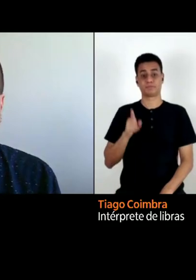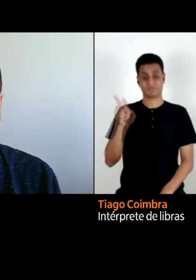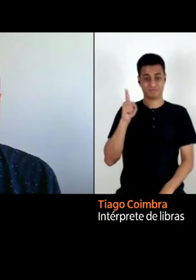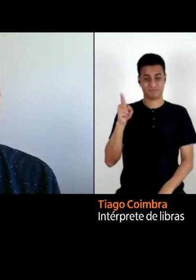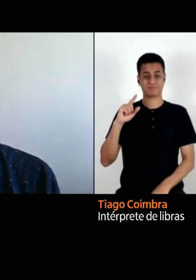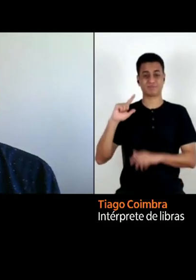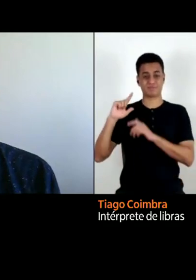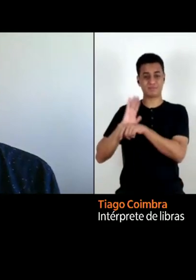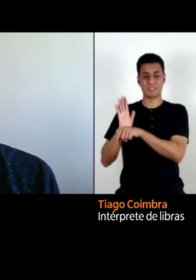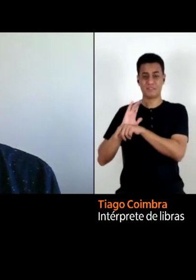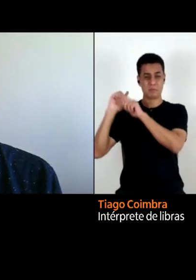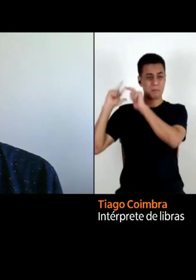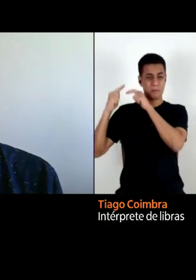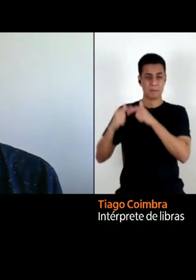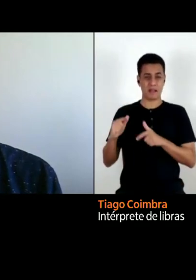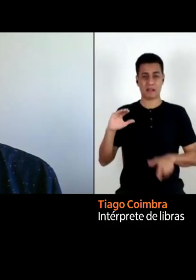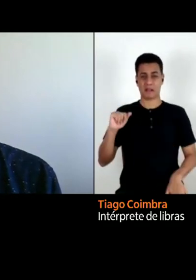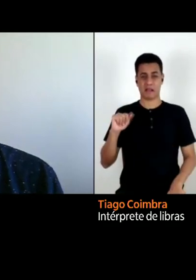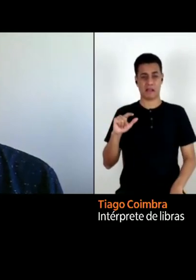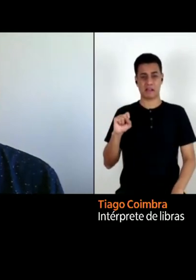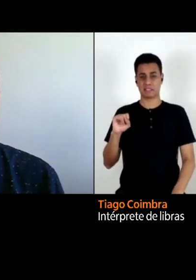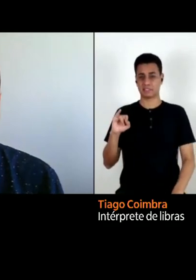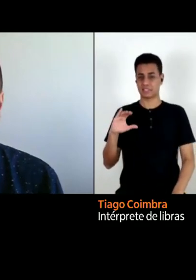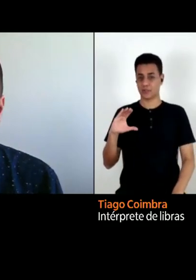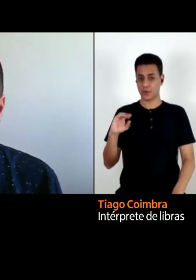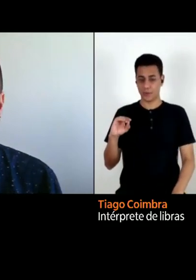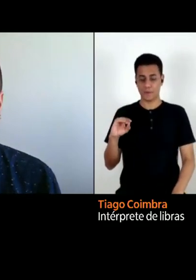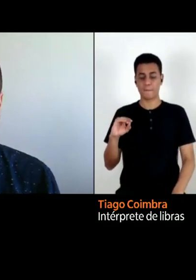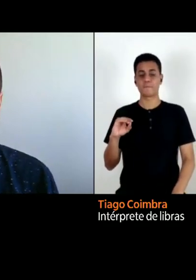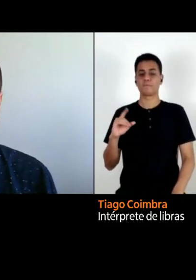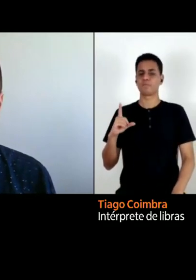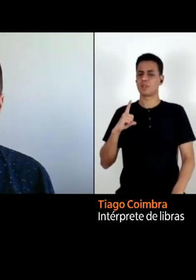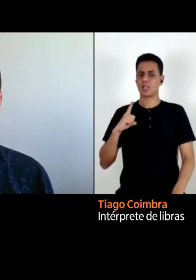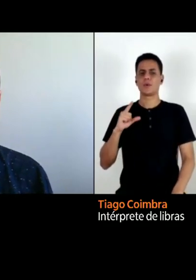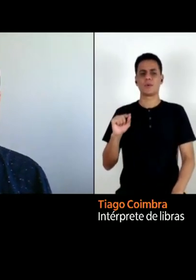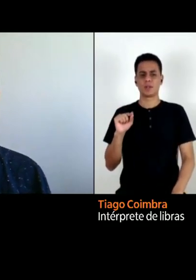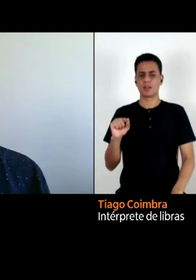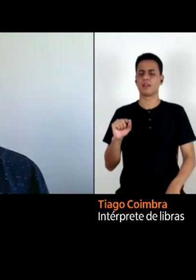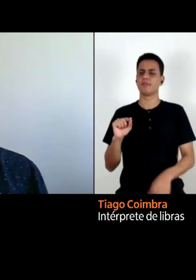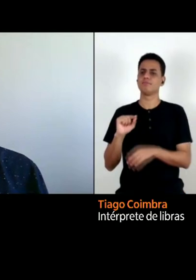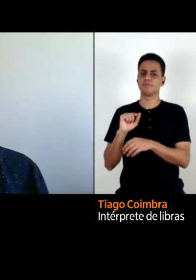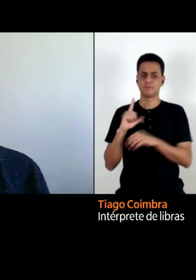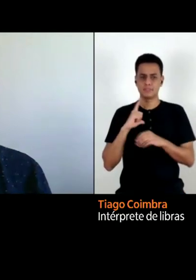cenas ficcionais, há a inserção de tomadas documentais.